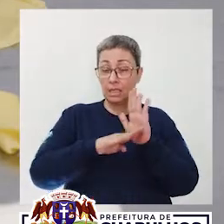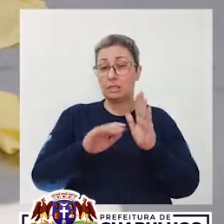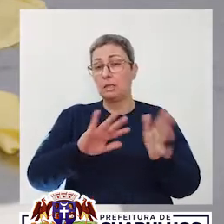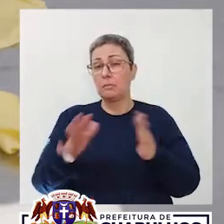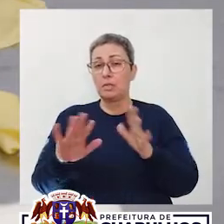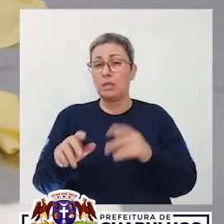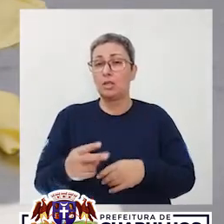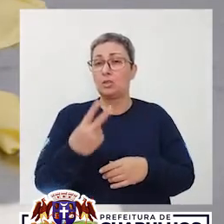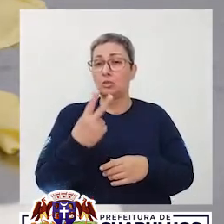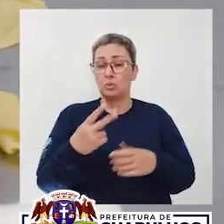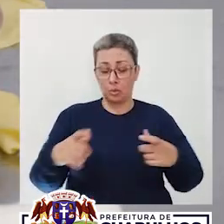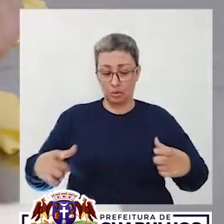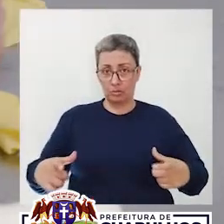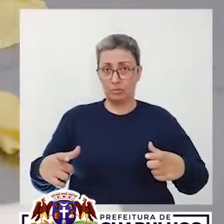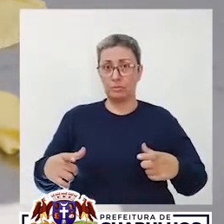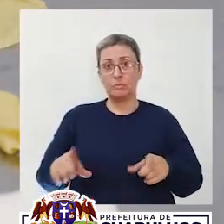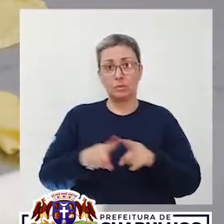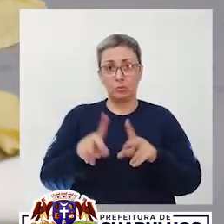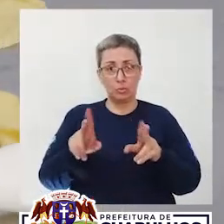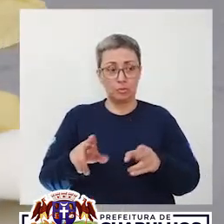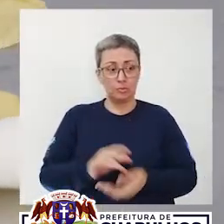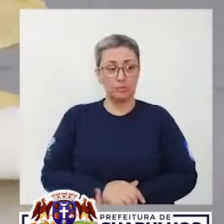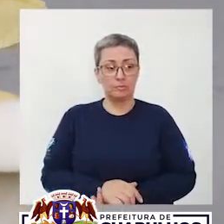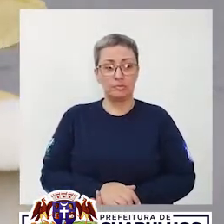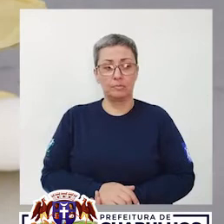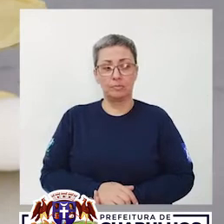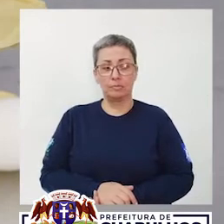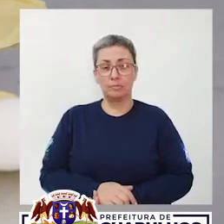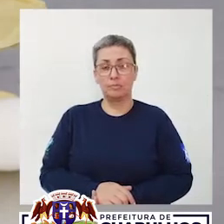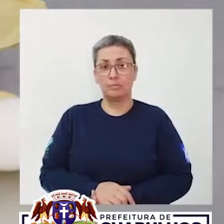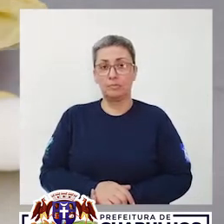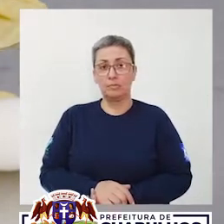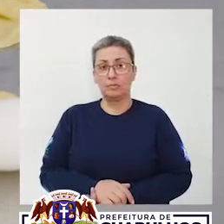Essa receita dá mais ou menos umas duas formas dessa.